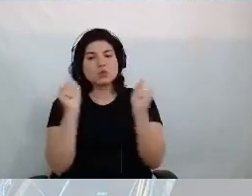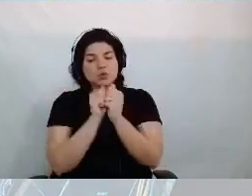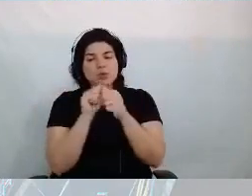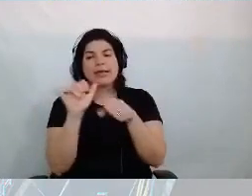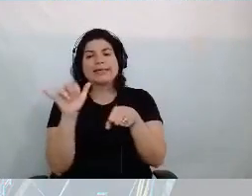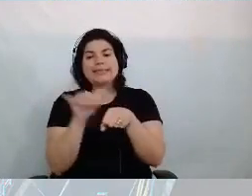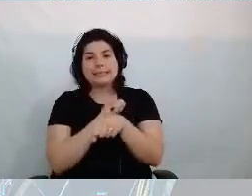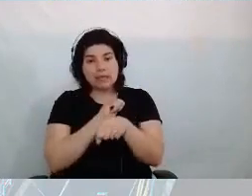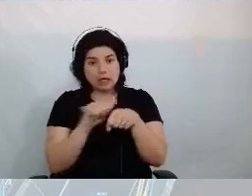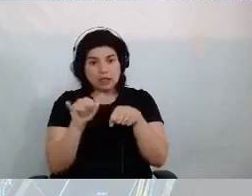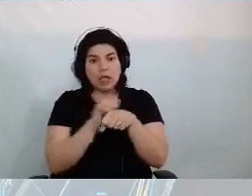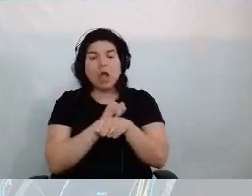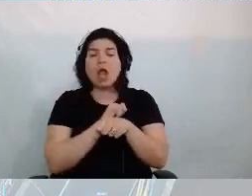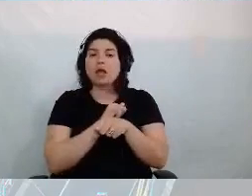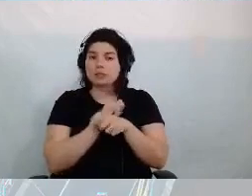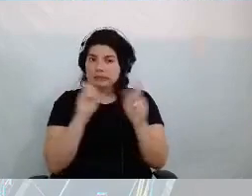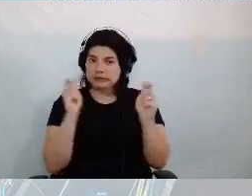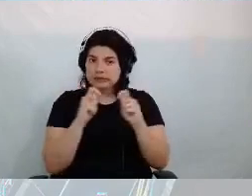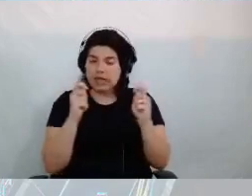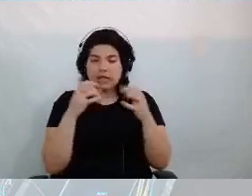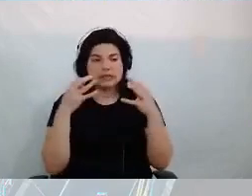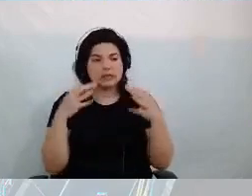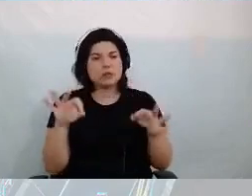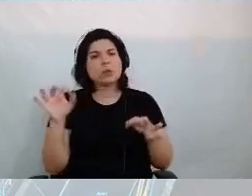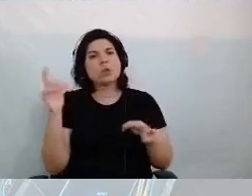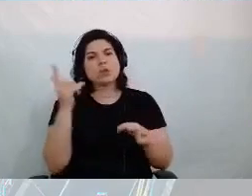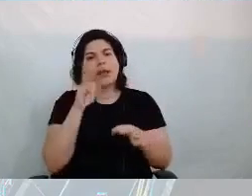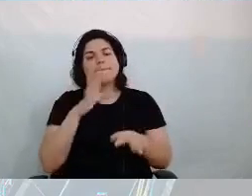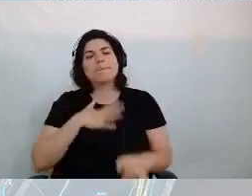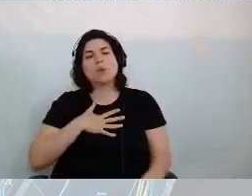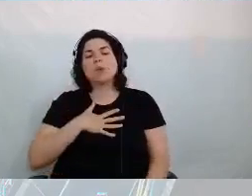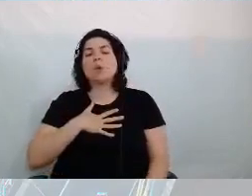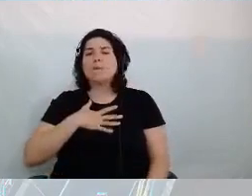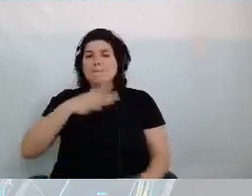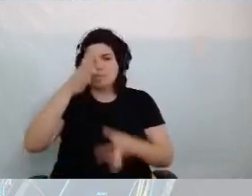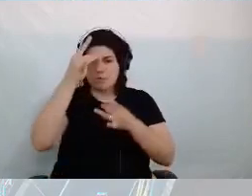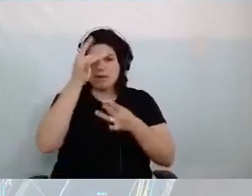façam sentido e eu tenha mais sucesso ali no meu teste de performance.